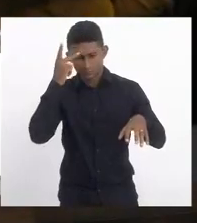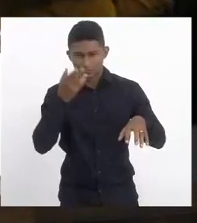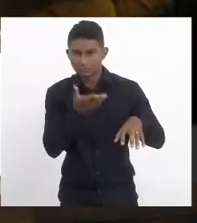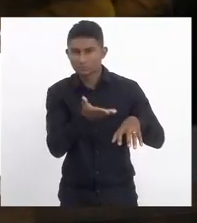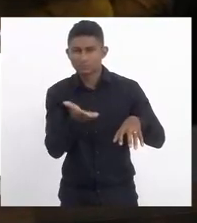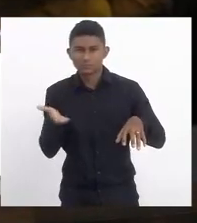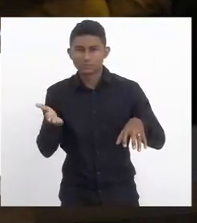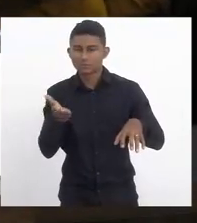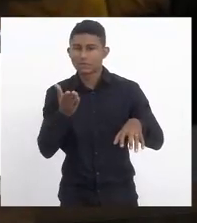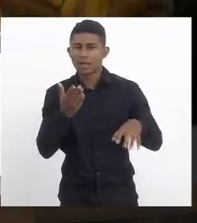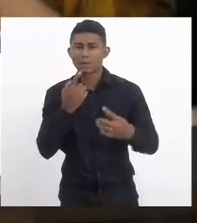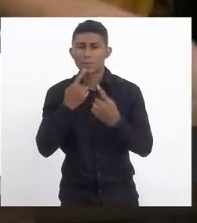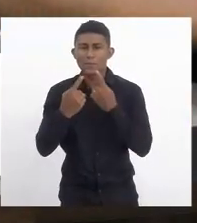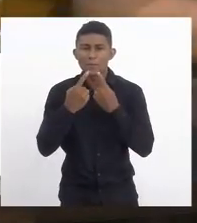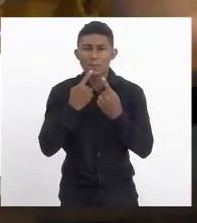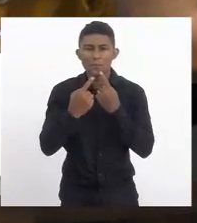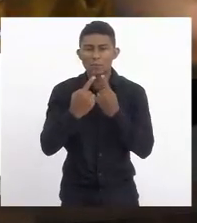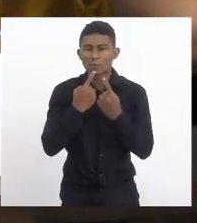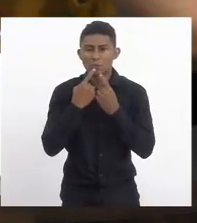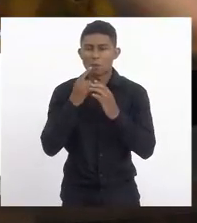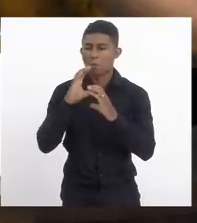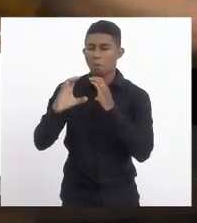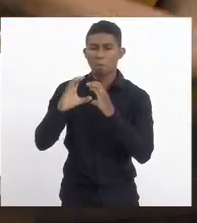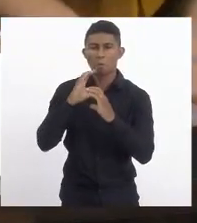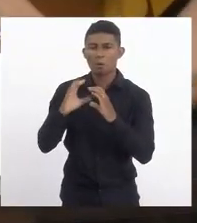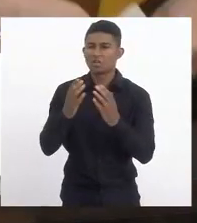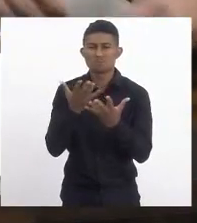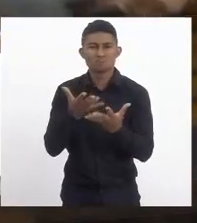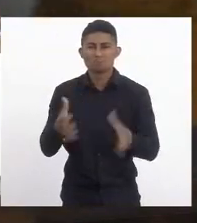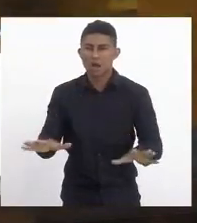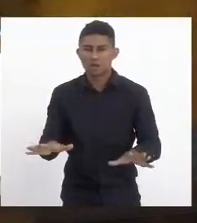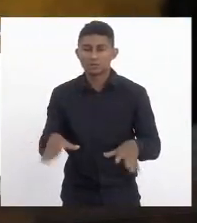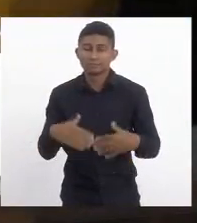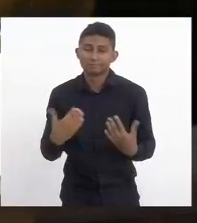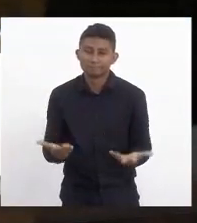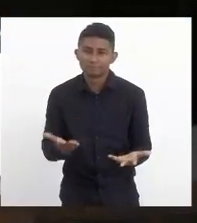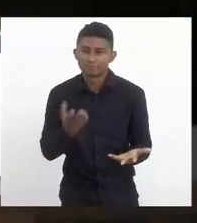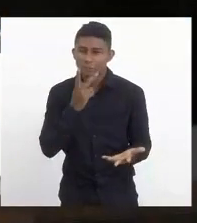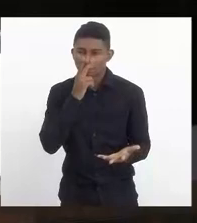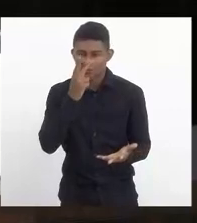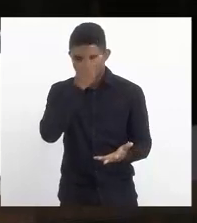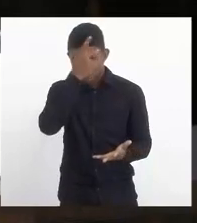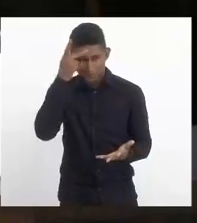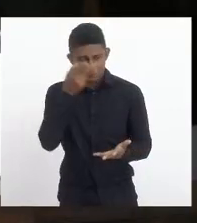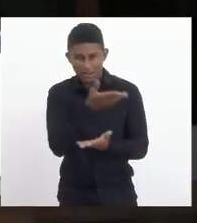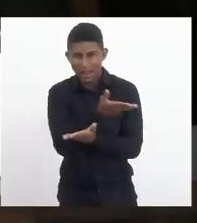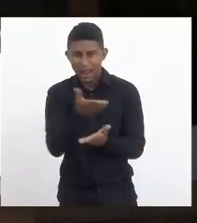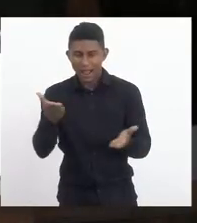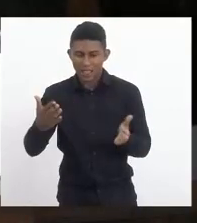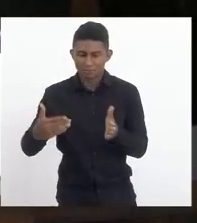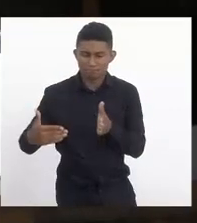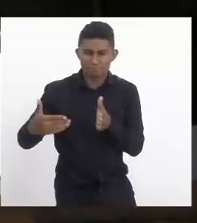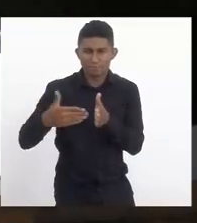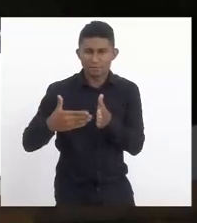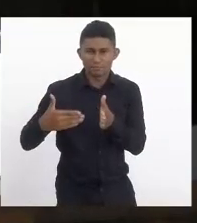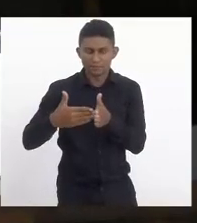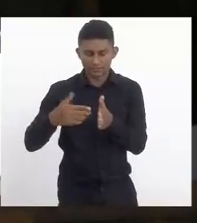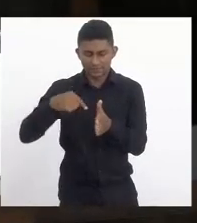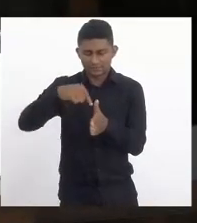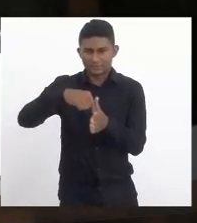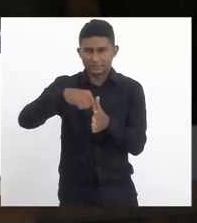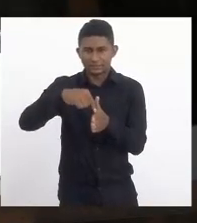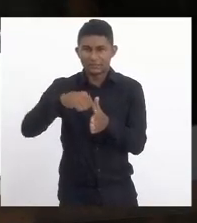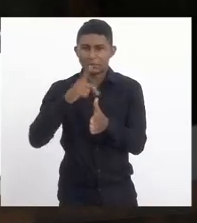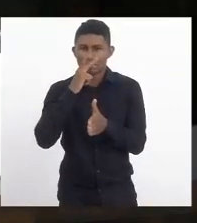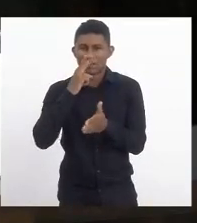de dialogar, muita gente construindo muros, pouca gente construindo pontes. Eu